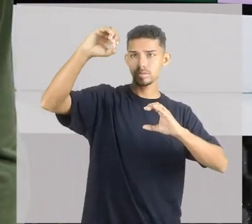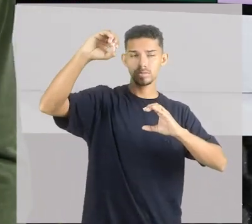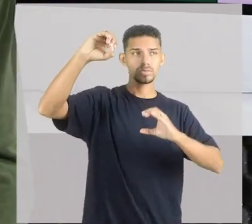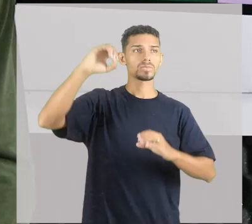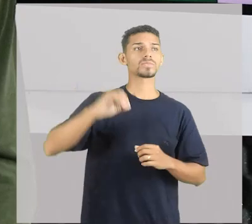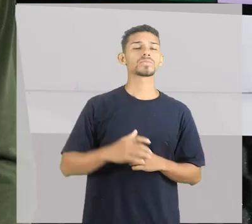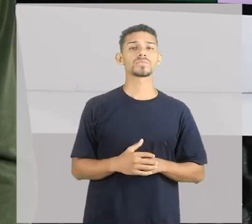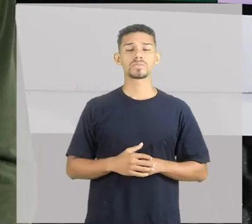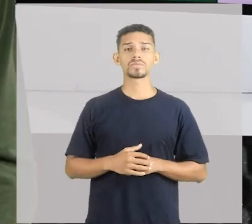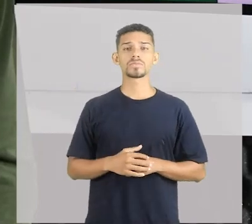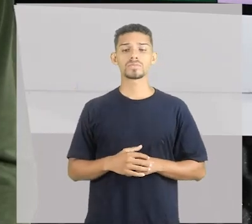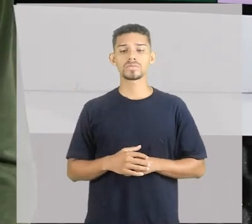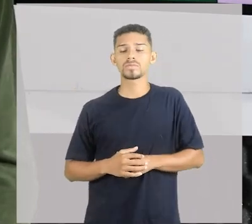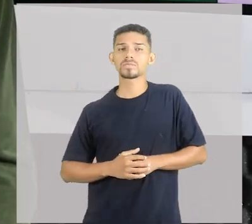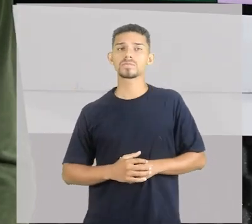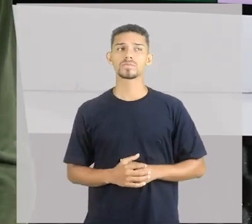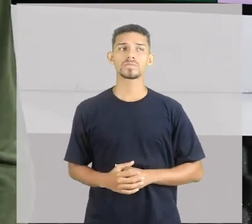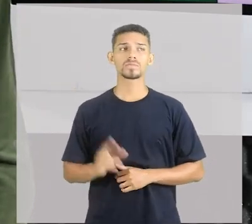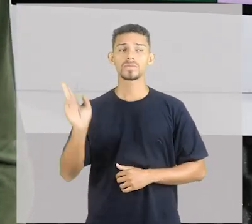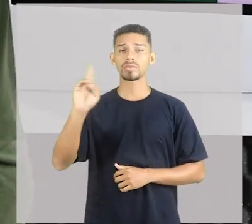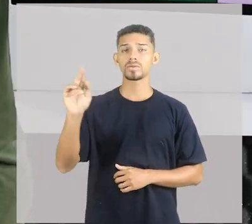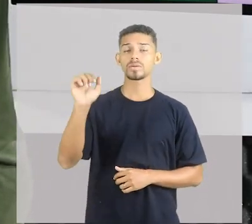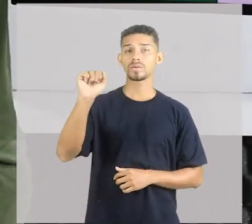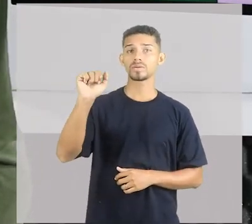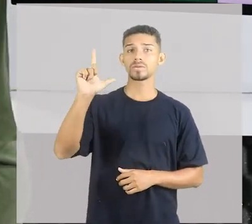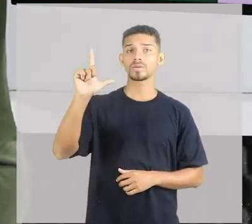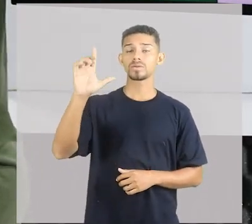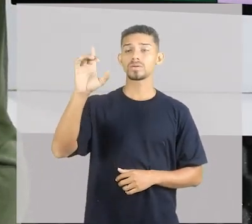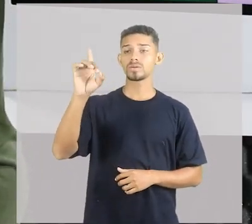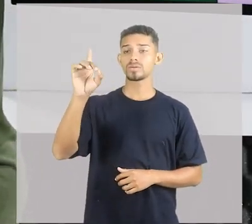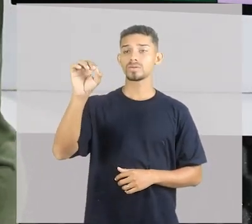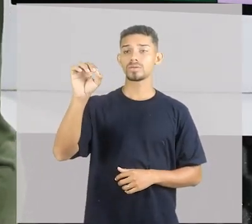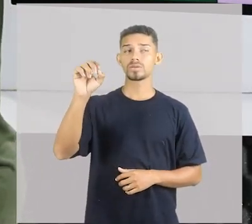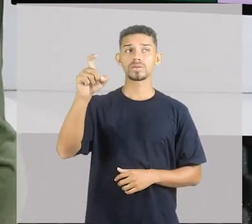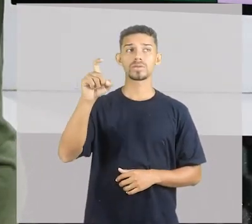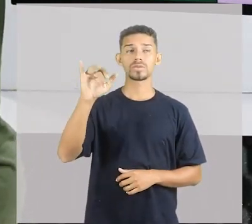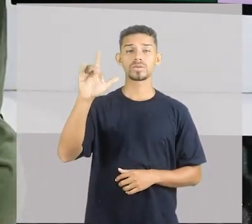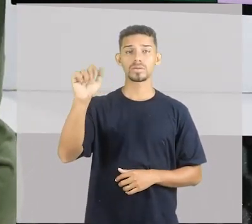funcional bem aqui nós chamamos, gente, de aldoxila.